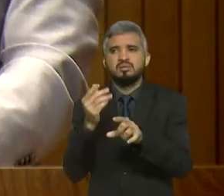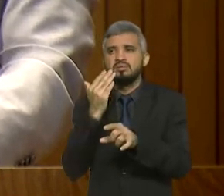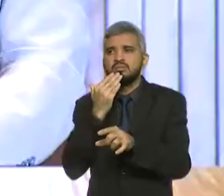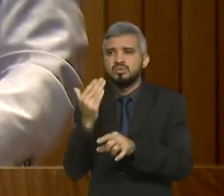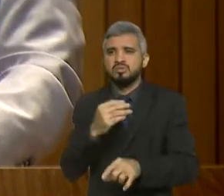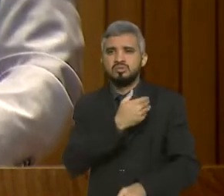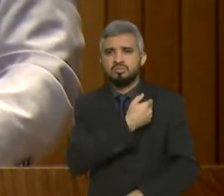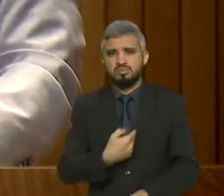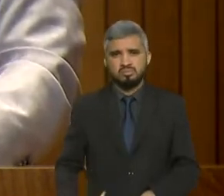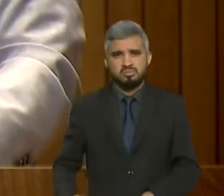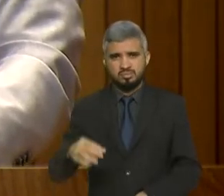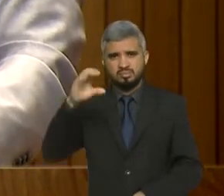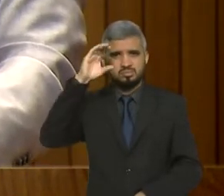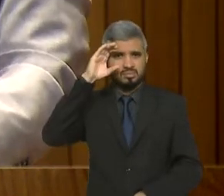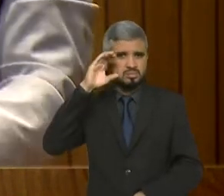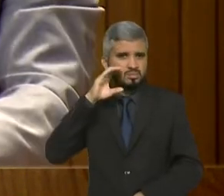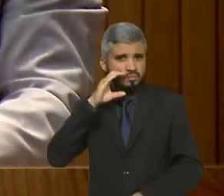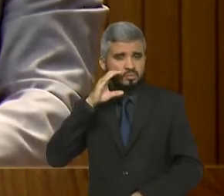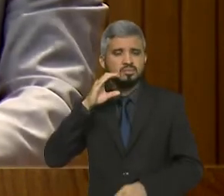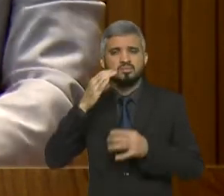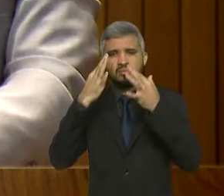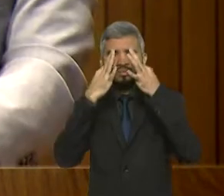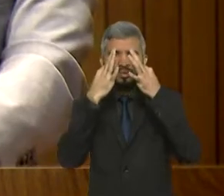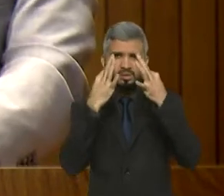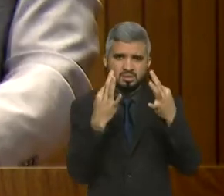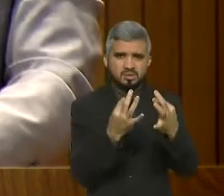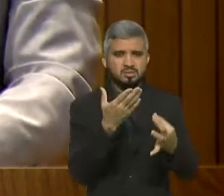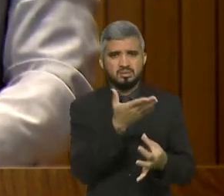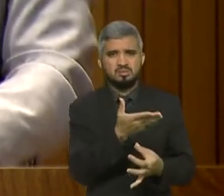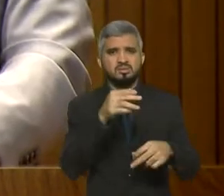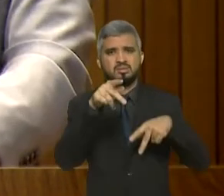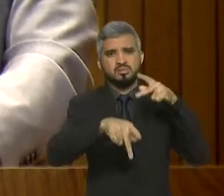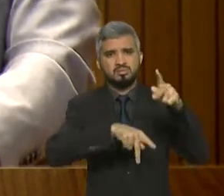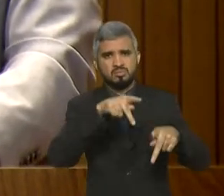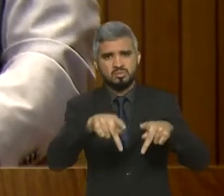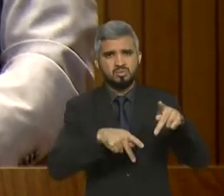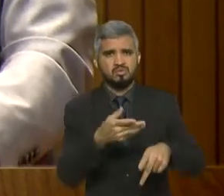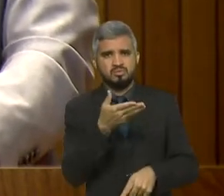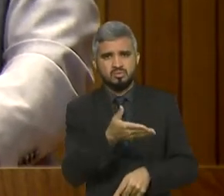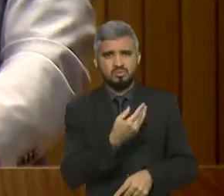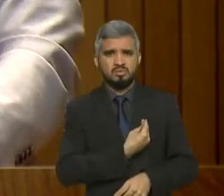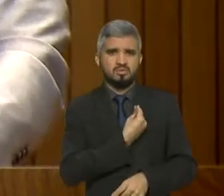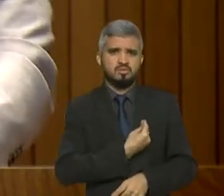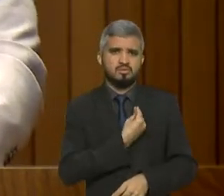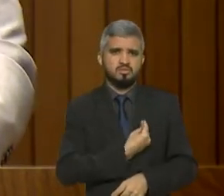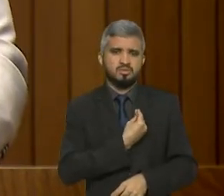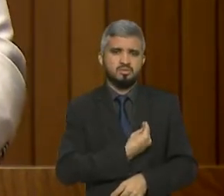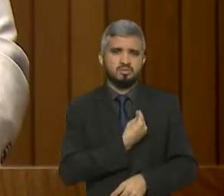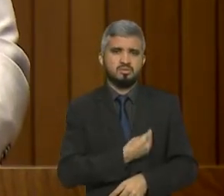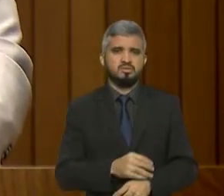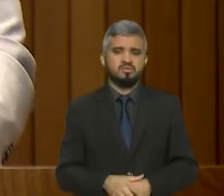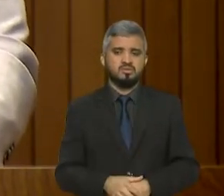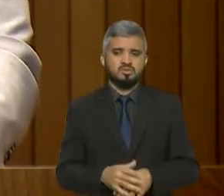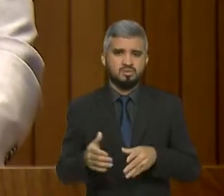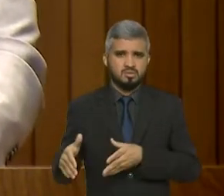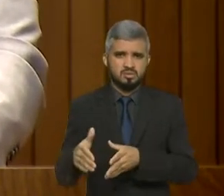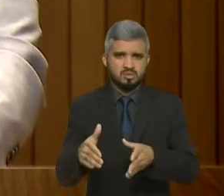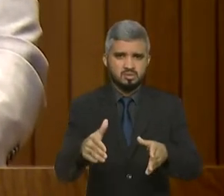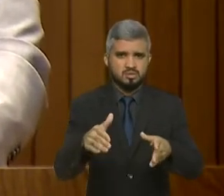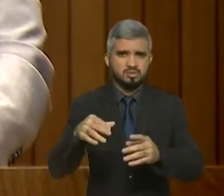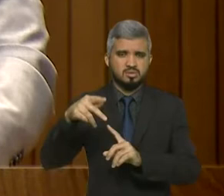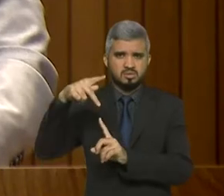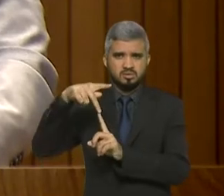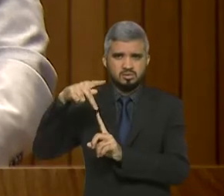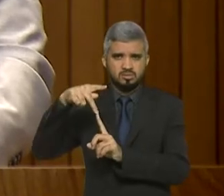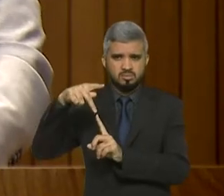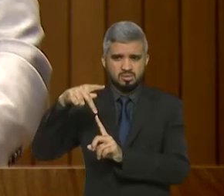dê uma atenção especial ao povo daquela região, naquele corredor, né, que liga ali Pedreiras, vai